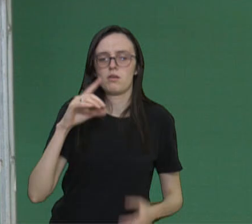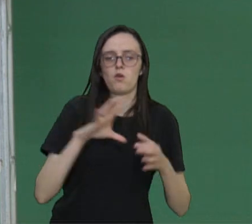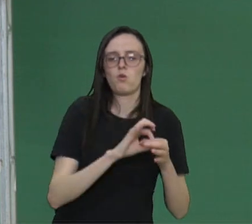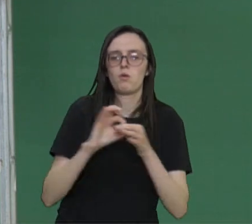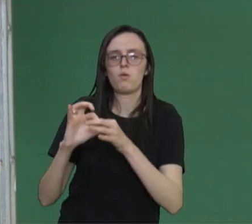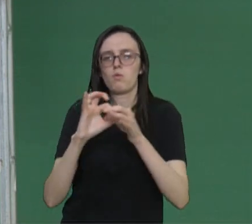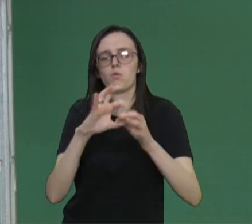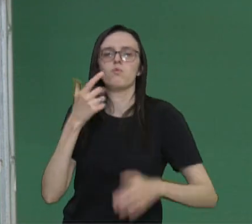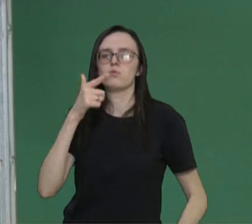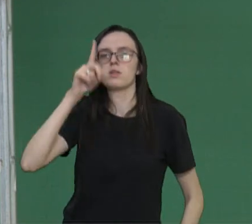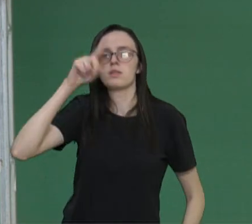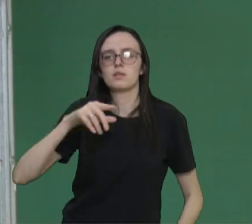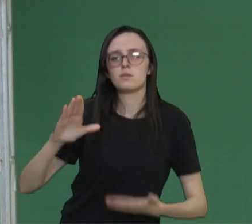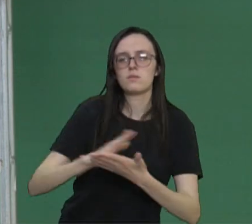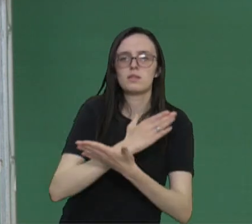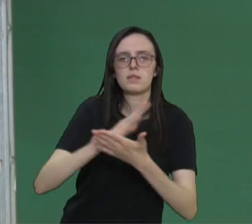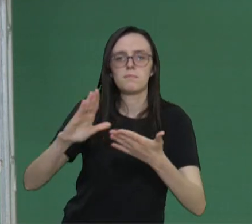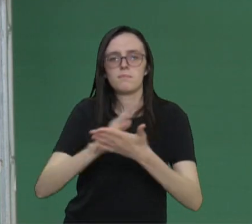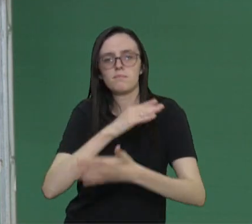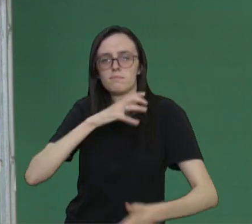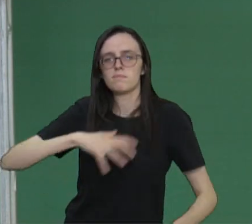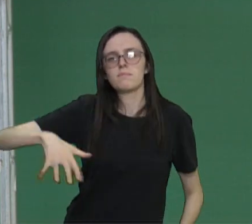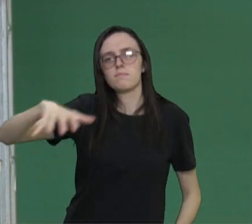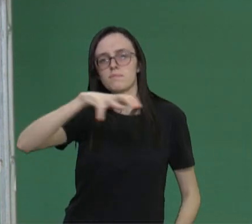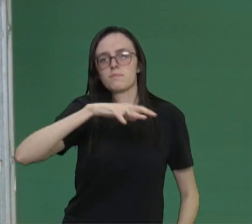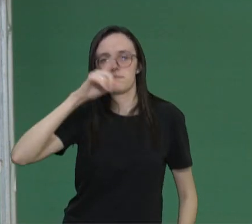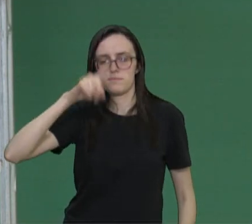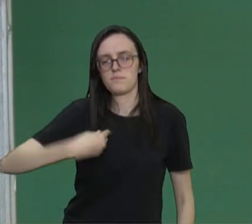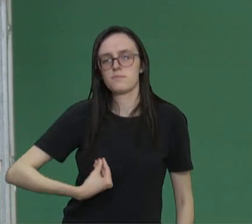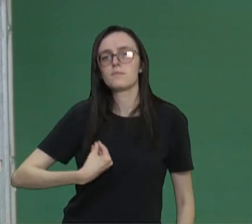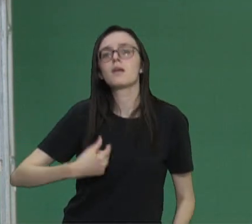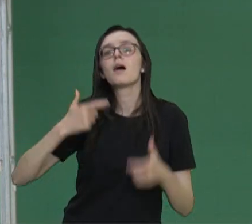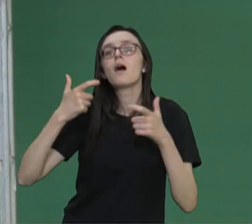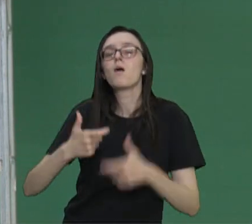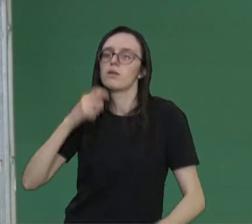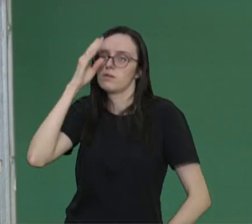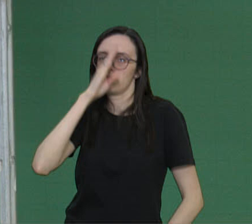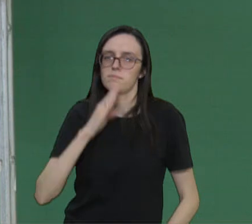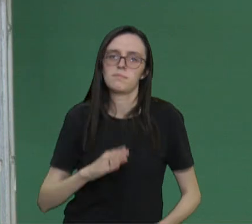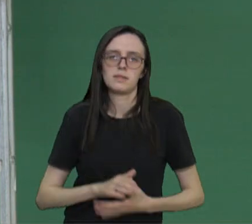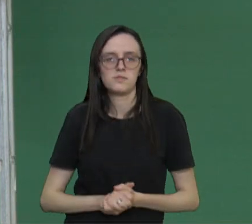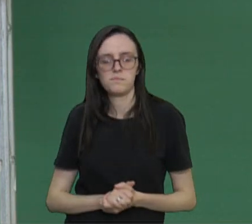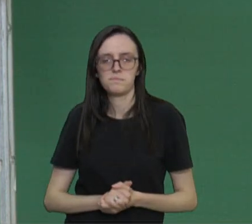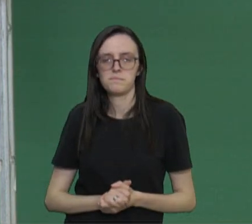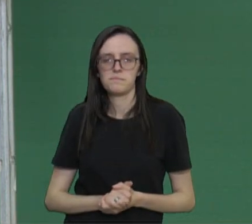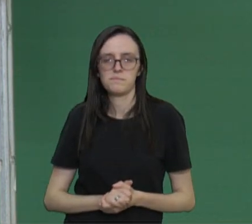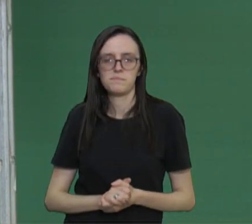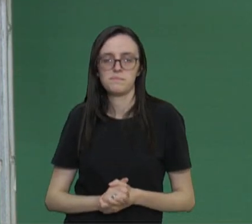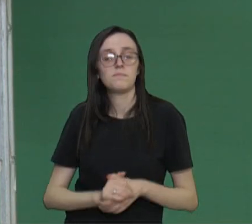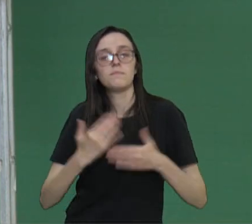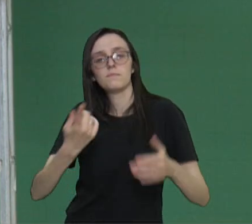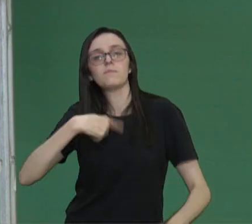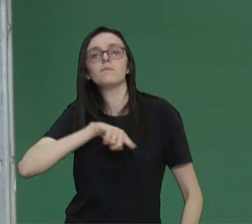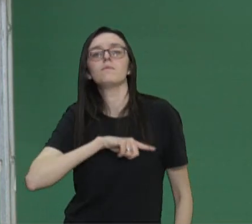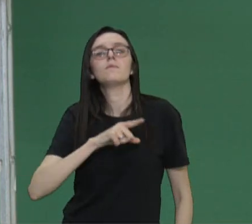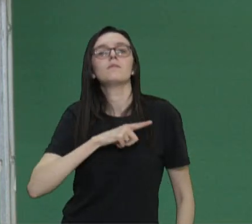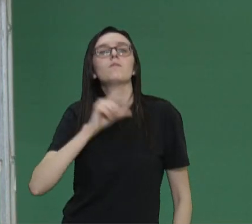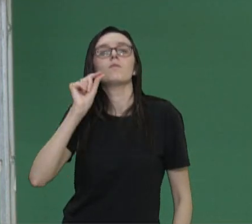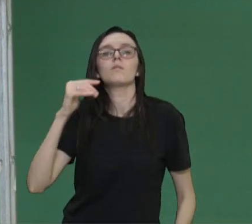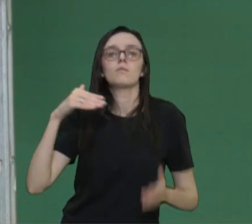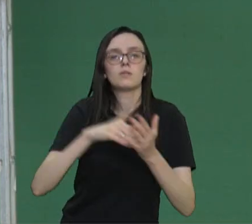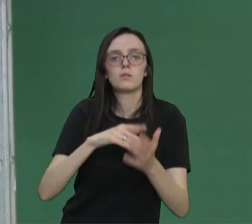conexão. Então eram núcleos isolados, espalhados pelo território do Brasil. E aí nós chegamos então